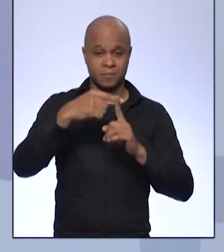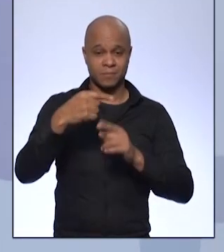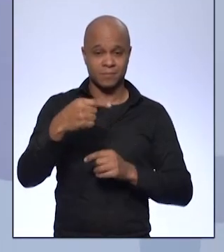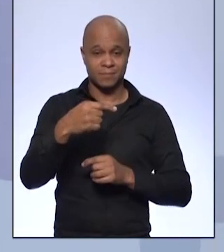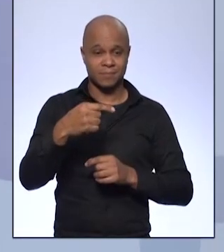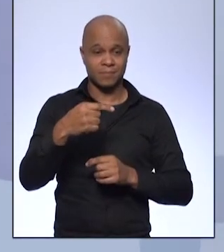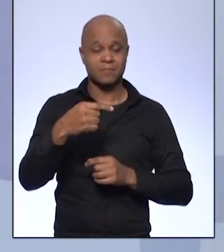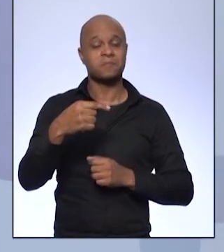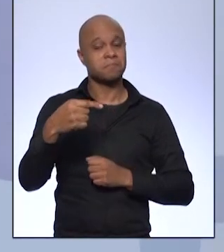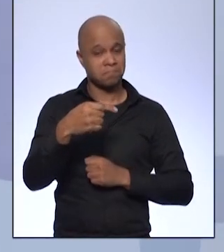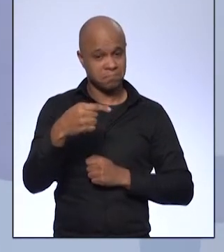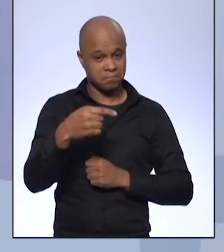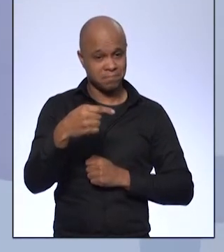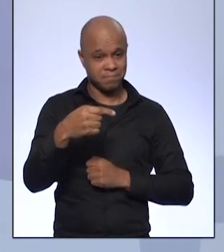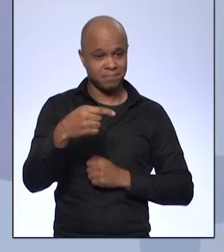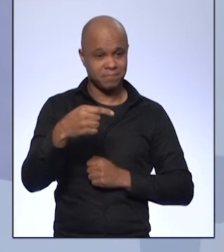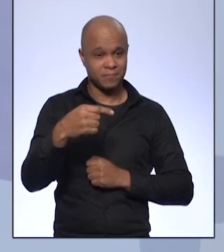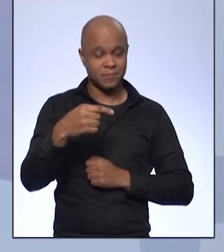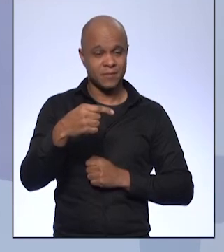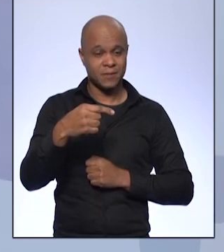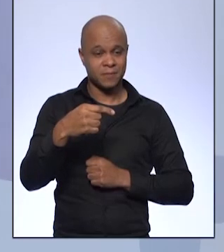menos? Menos